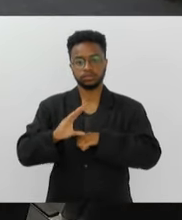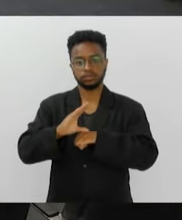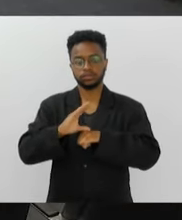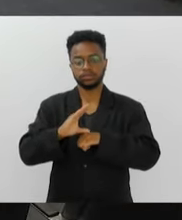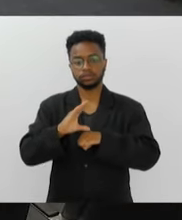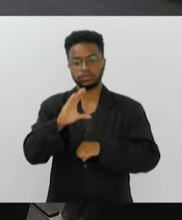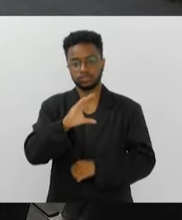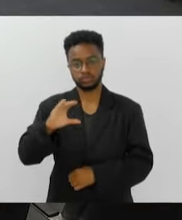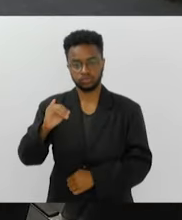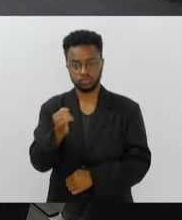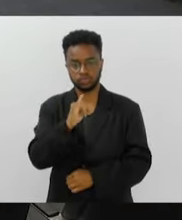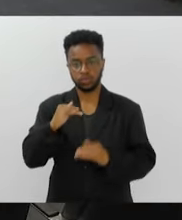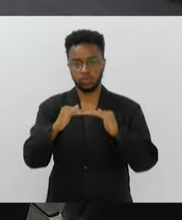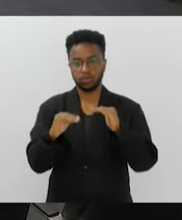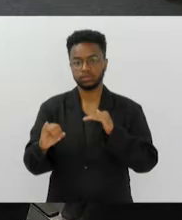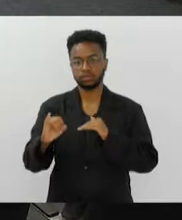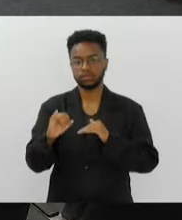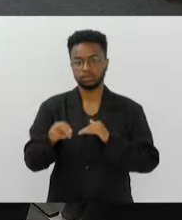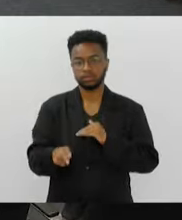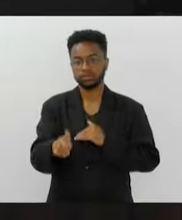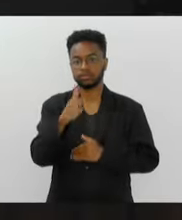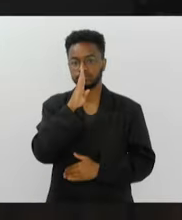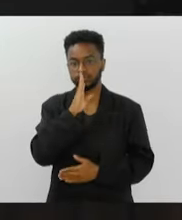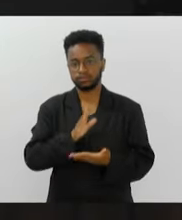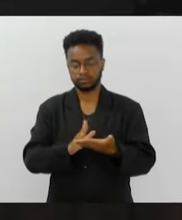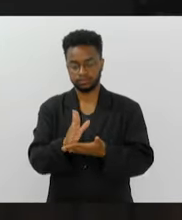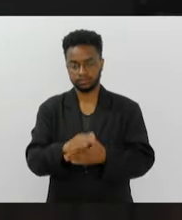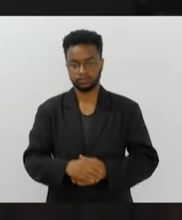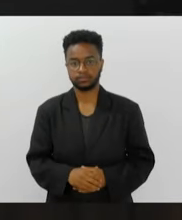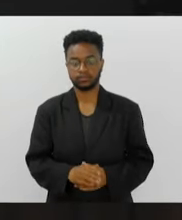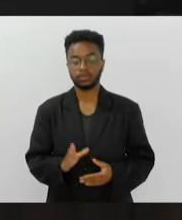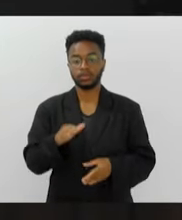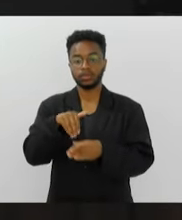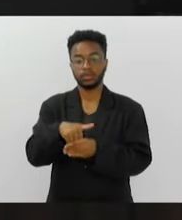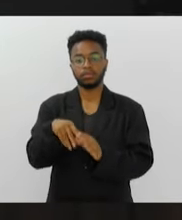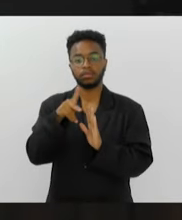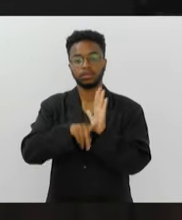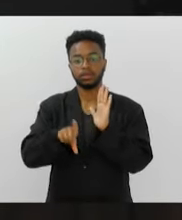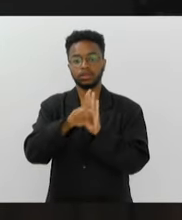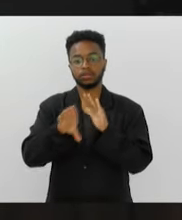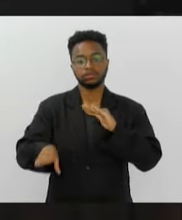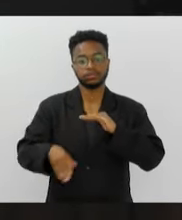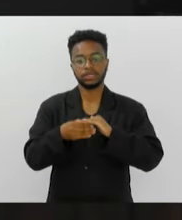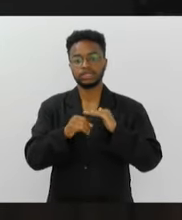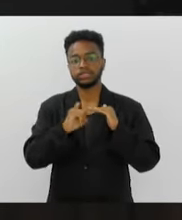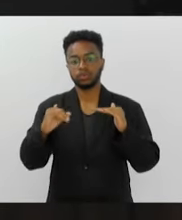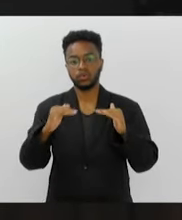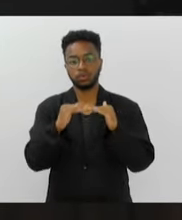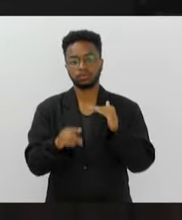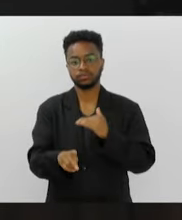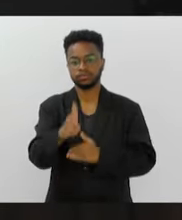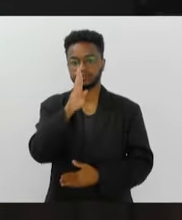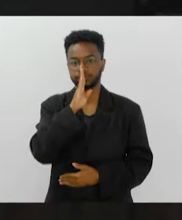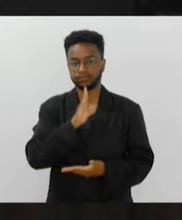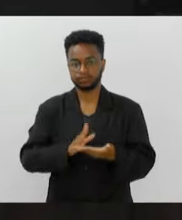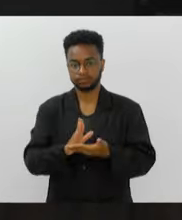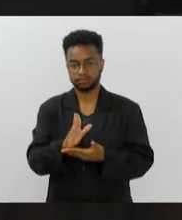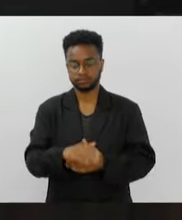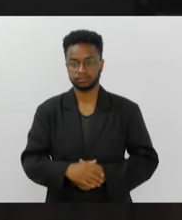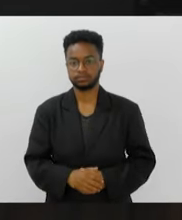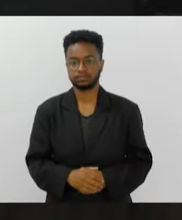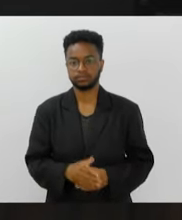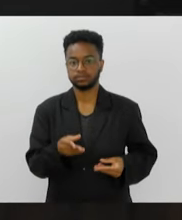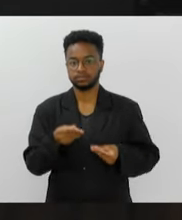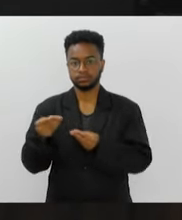senhores que aprovam permaneçam Como estão a aprovado em votação o projeto assim emendado senhores que apra permaneça Como estão aprovado